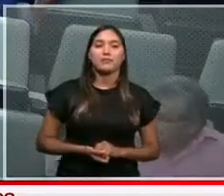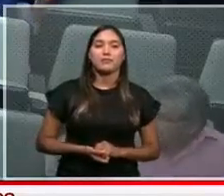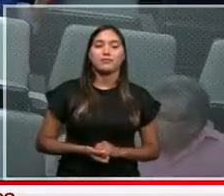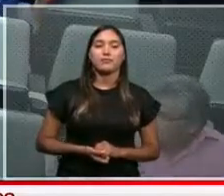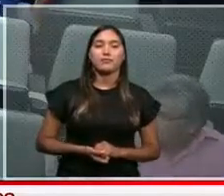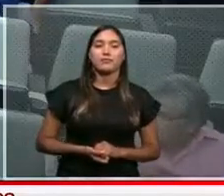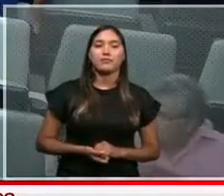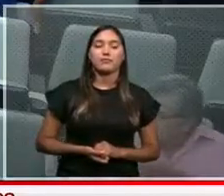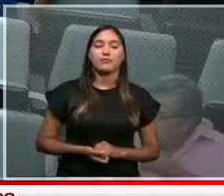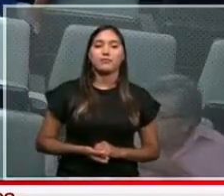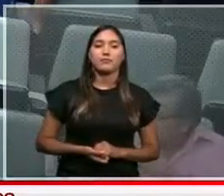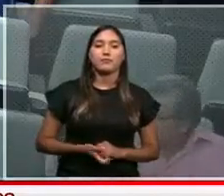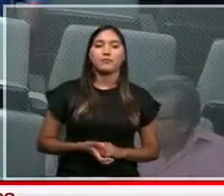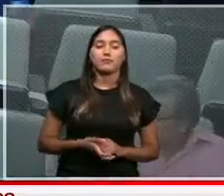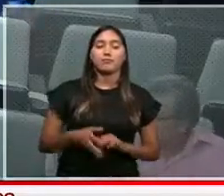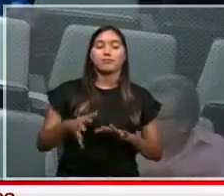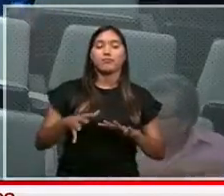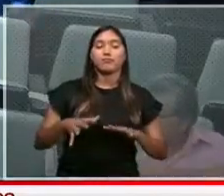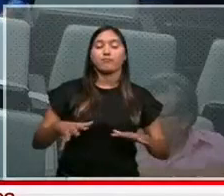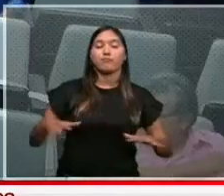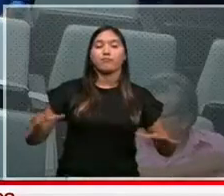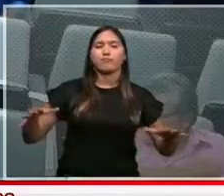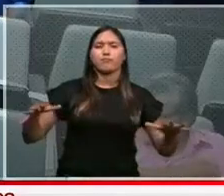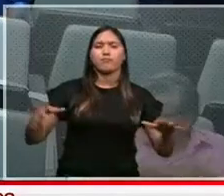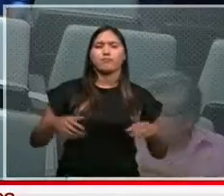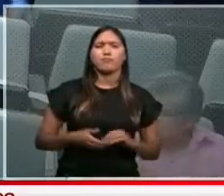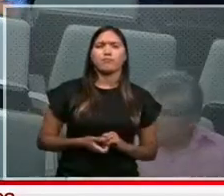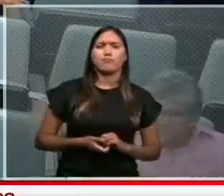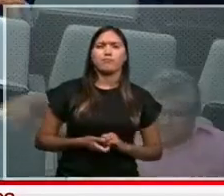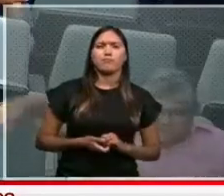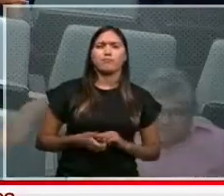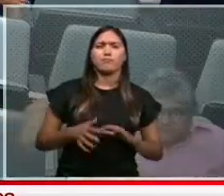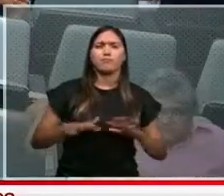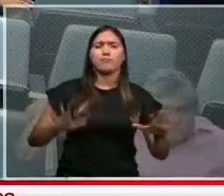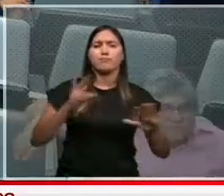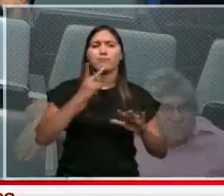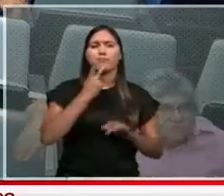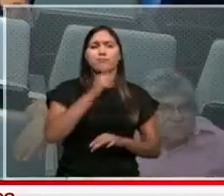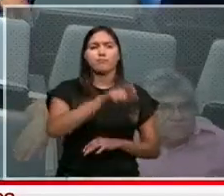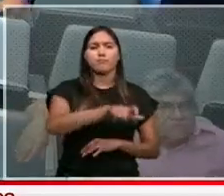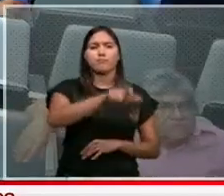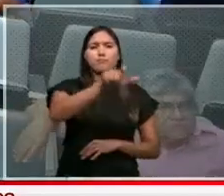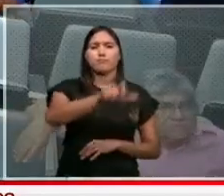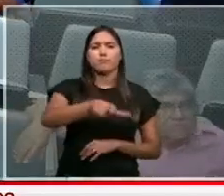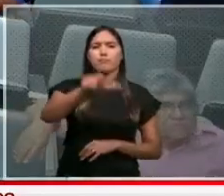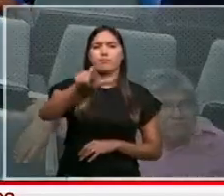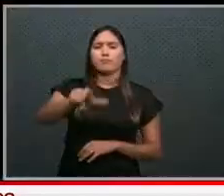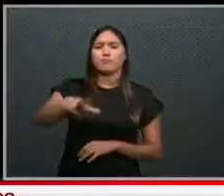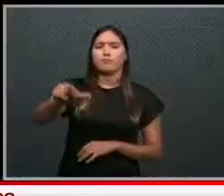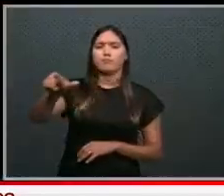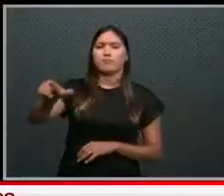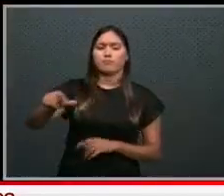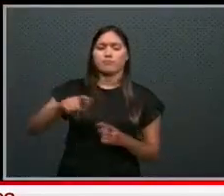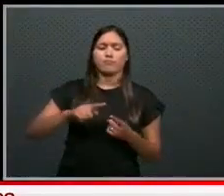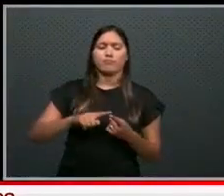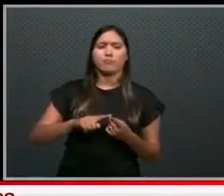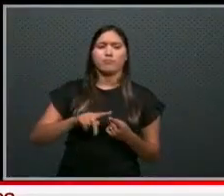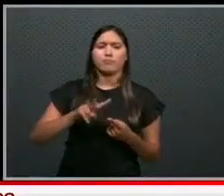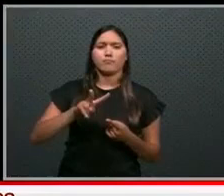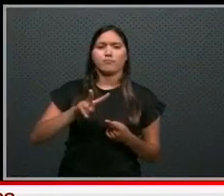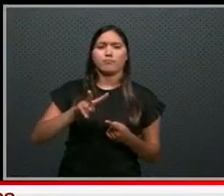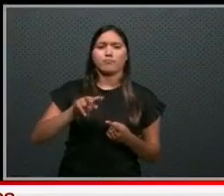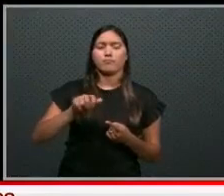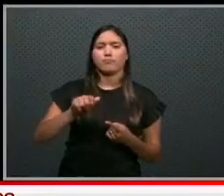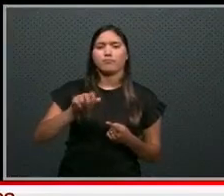cerimonial destaca as seguintes presenças senhora Vladimir Costa